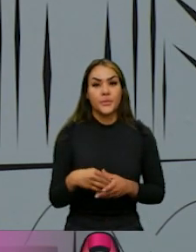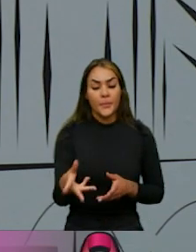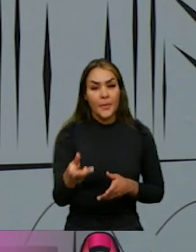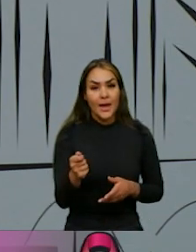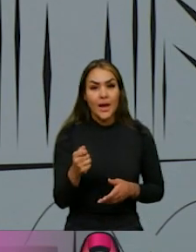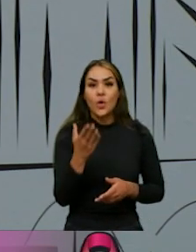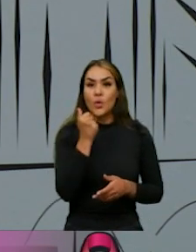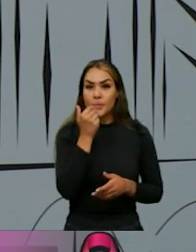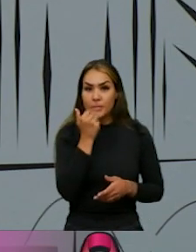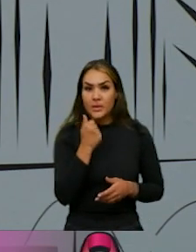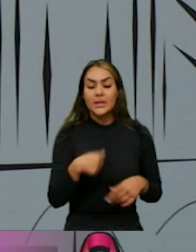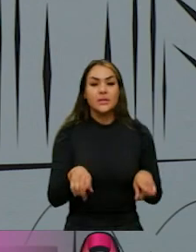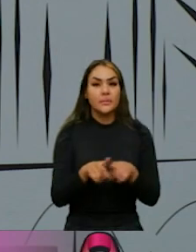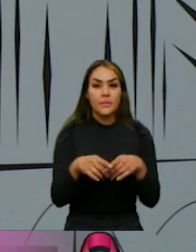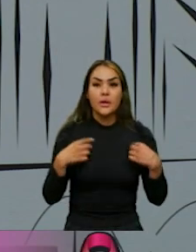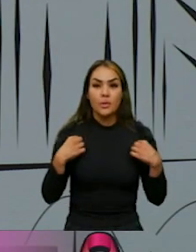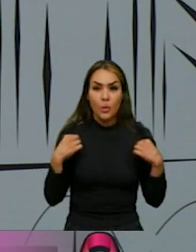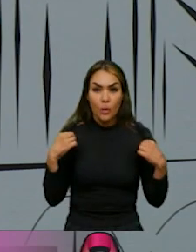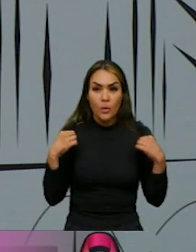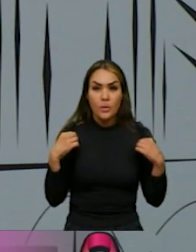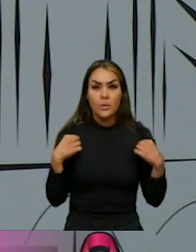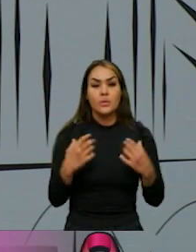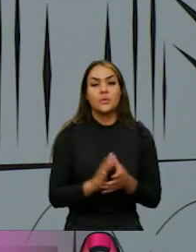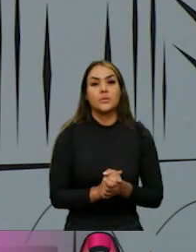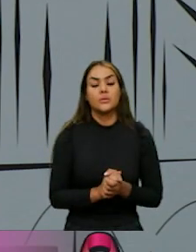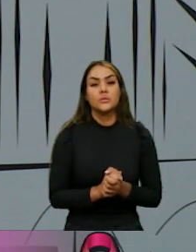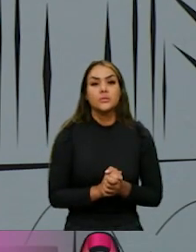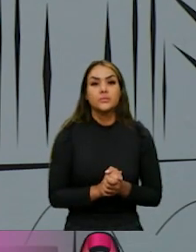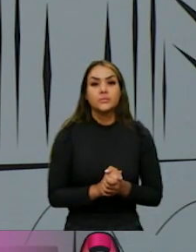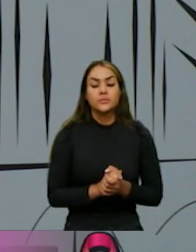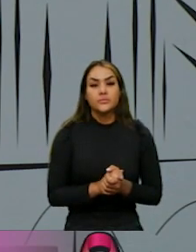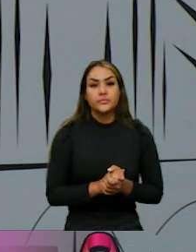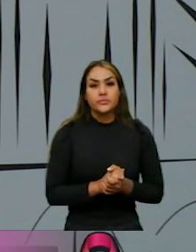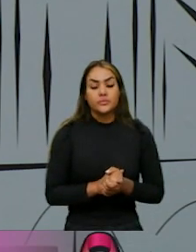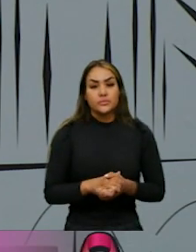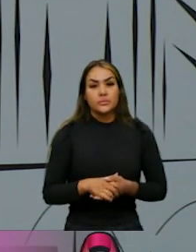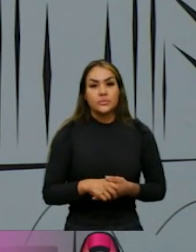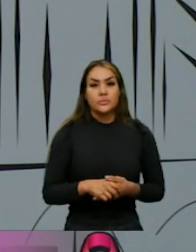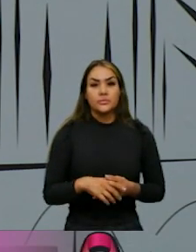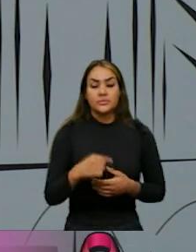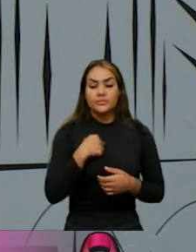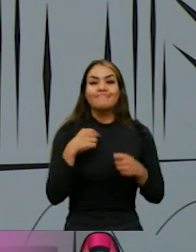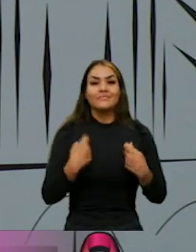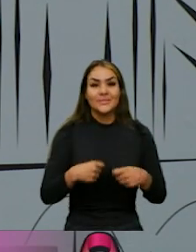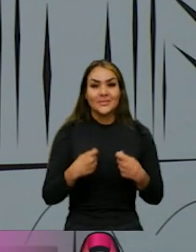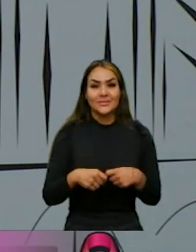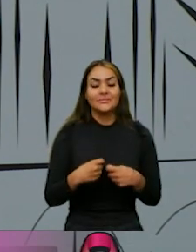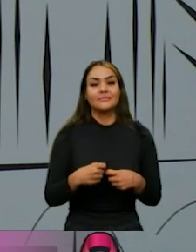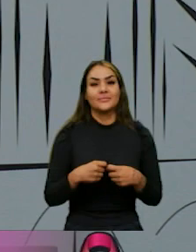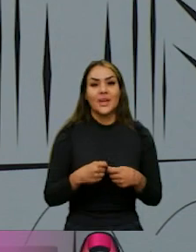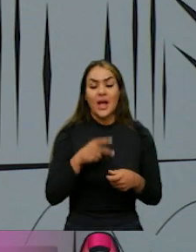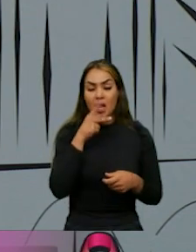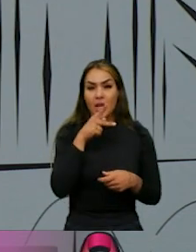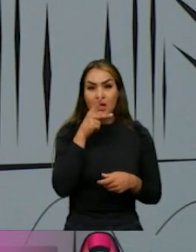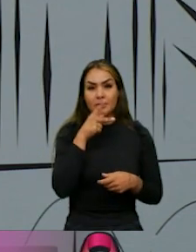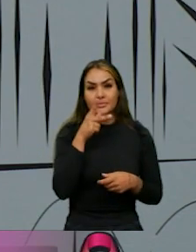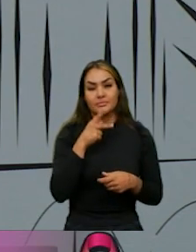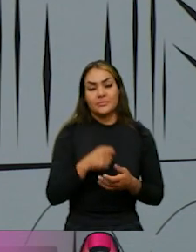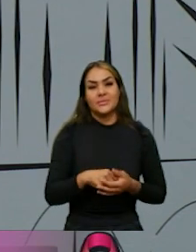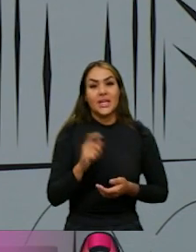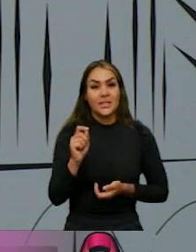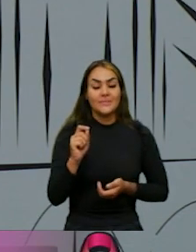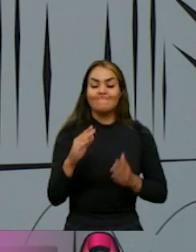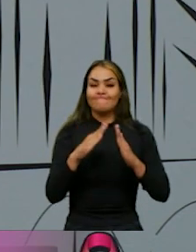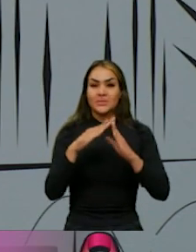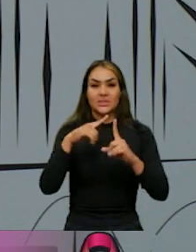Então, eu quero aqui, eu não poderia deixar passar em branco essa instituição que eu tanto amo, que eu